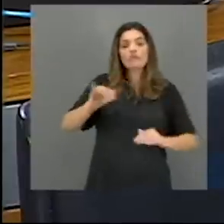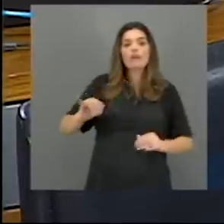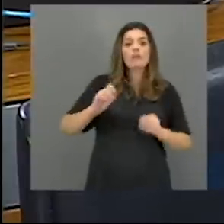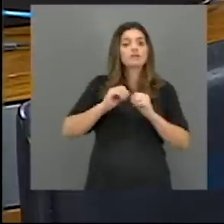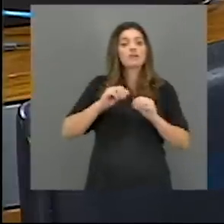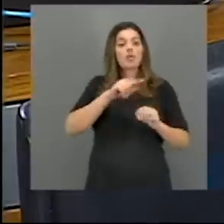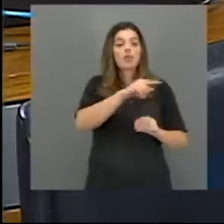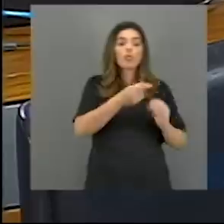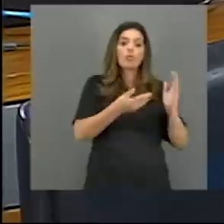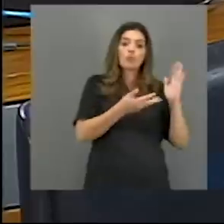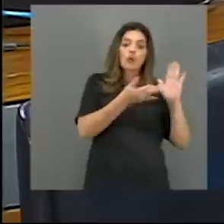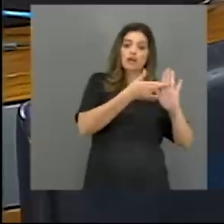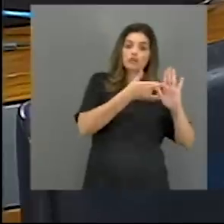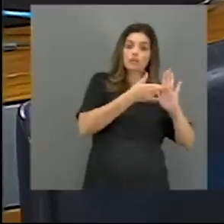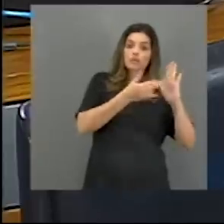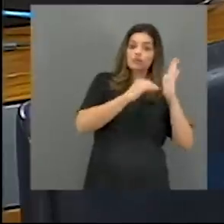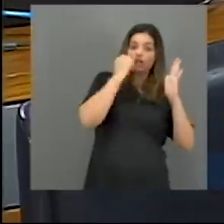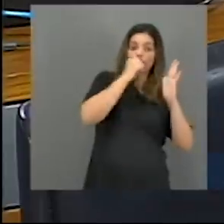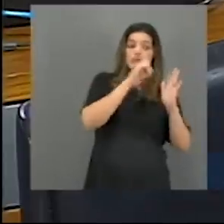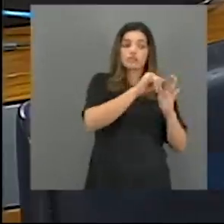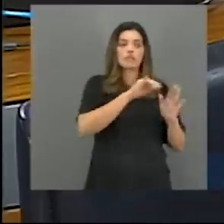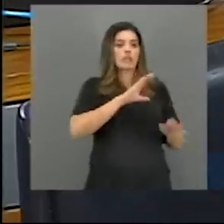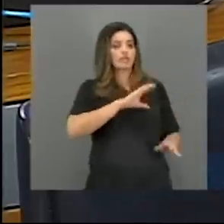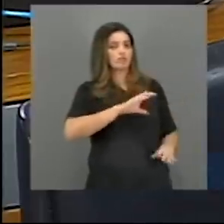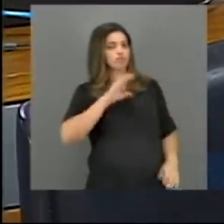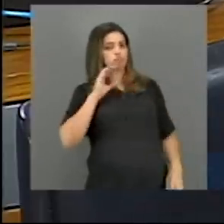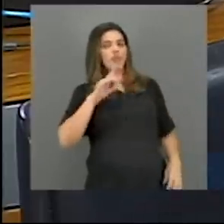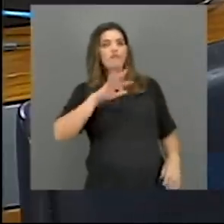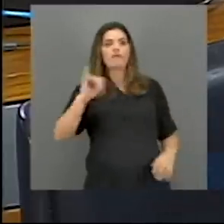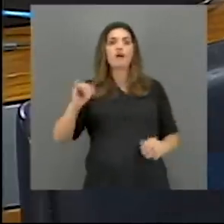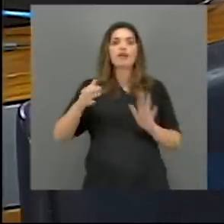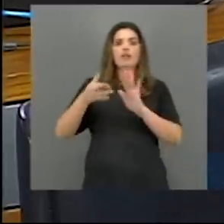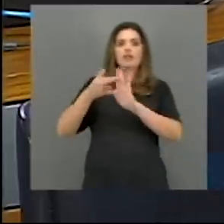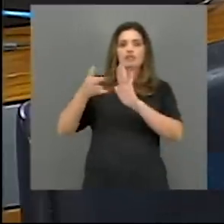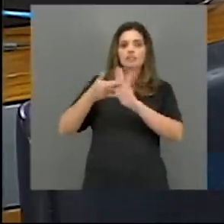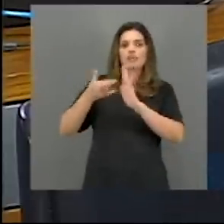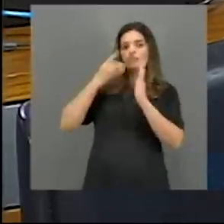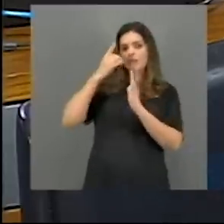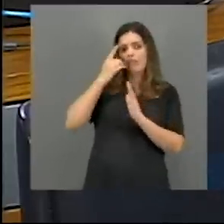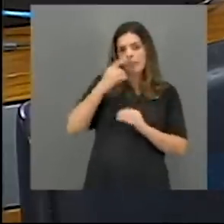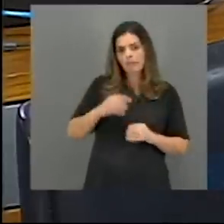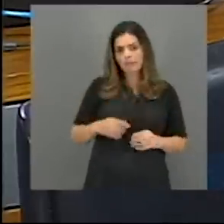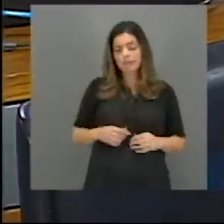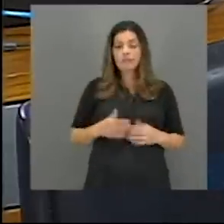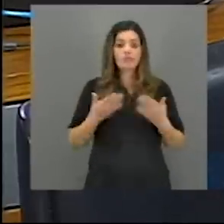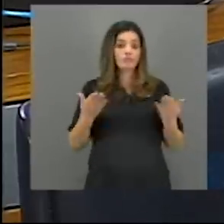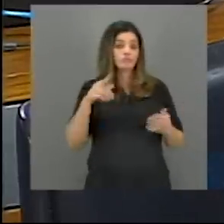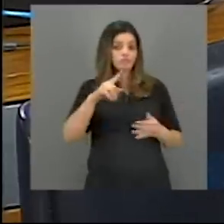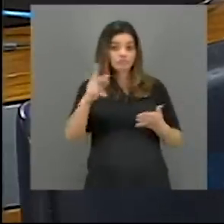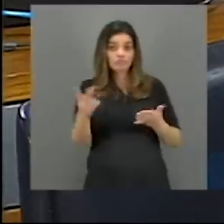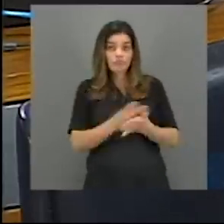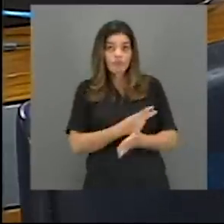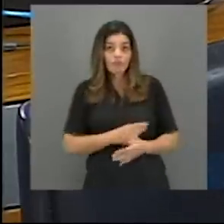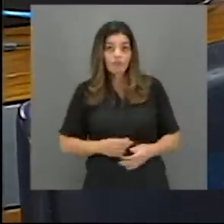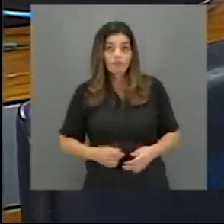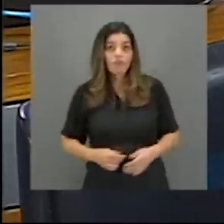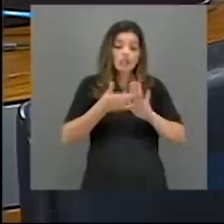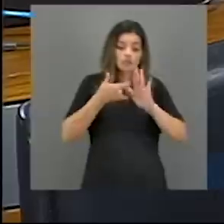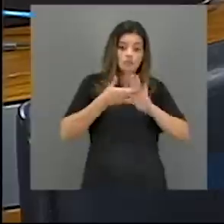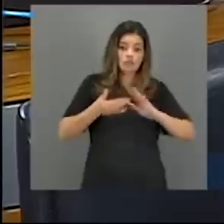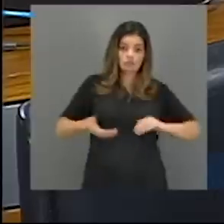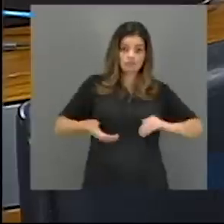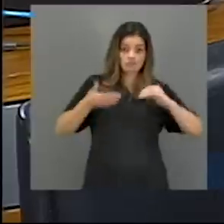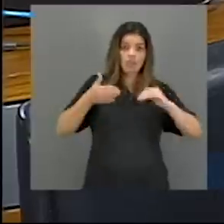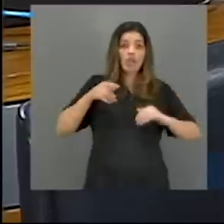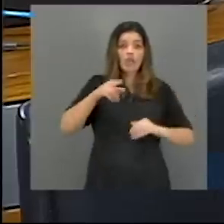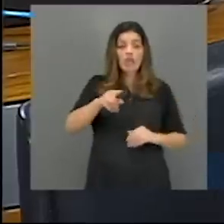disposições do Senado. E se este ainda for omisso, será aplicado o regimento da Câmara dos Deputados. Nesse caso, senhor presidente, o regimento comum,